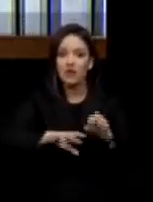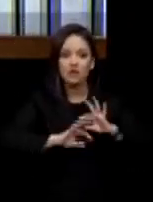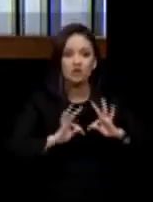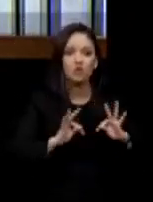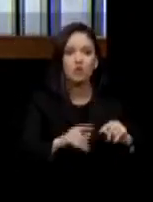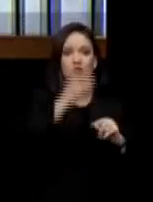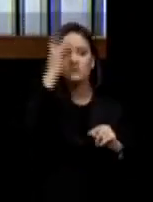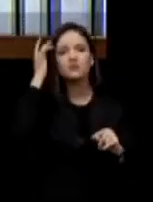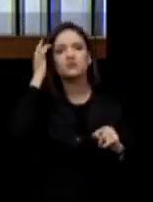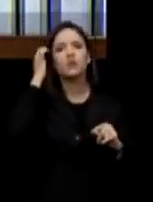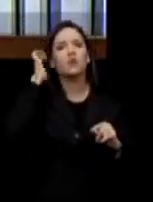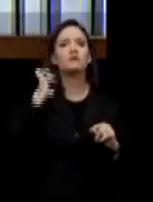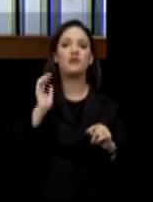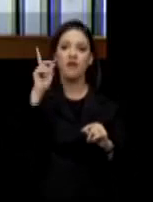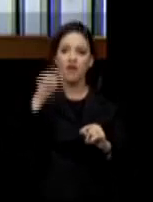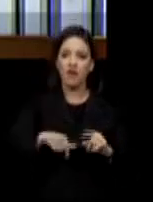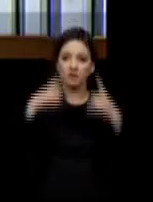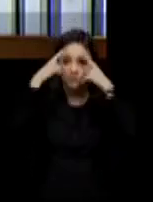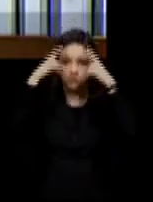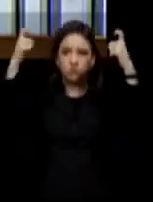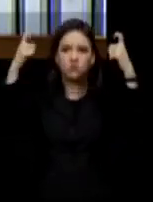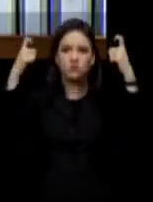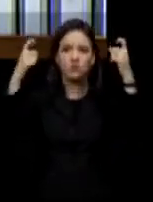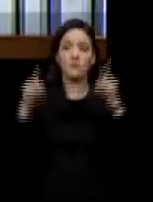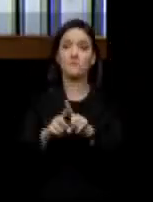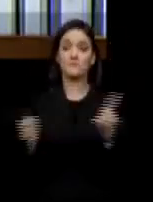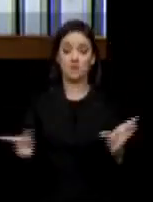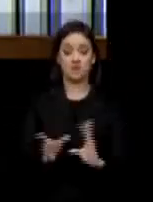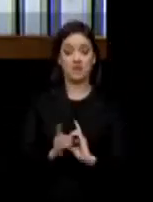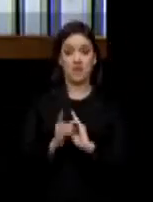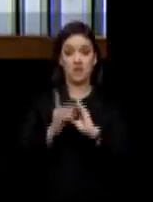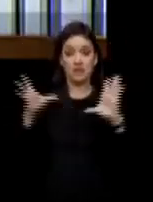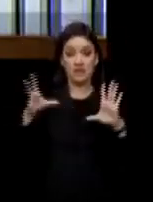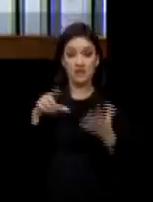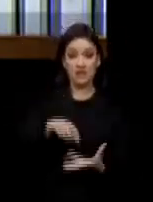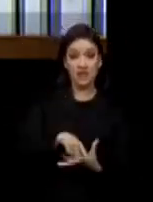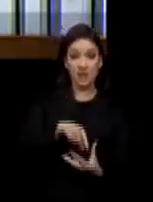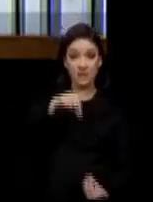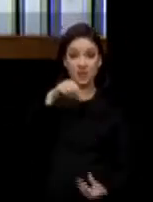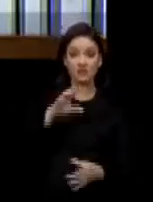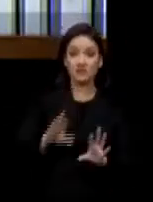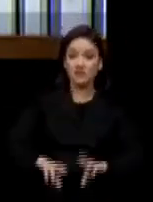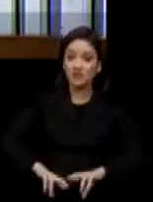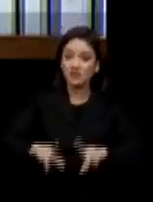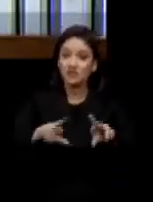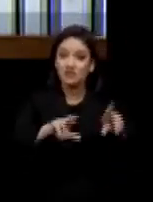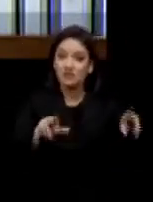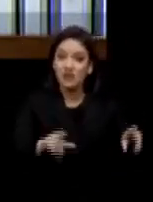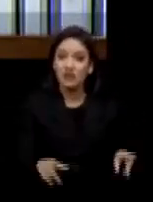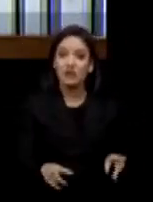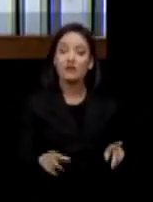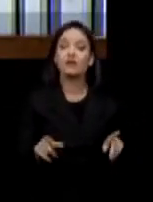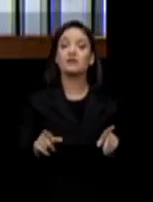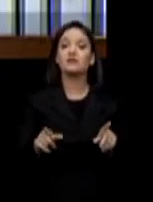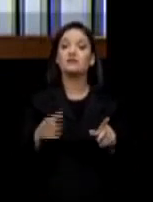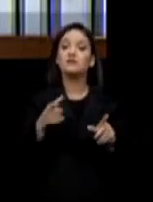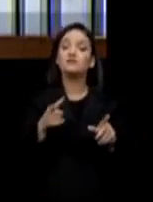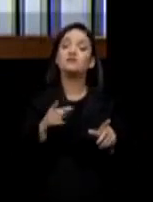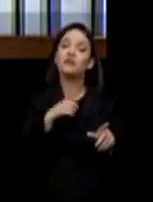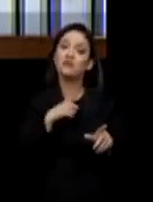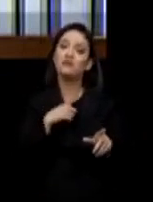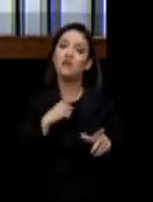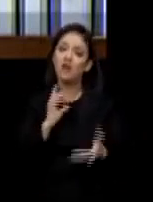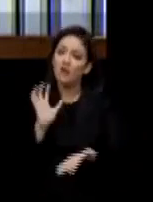violência. Na democracia, as divergências são equacionadas pelas vias institucionais